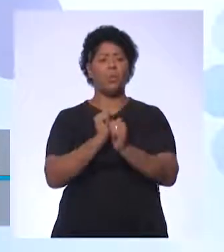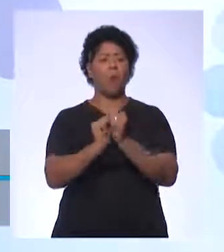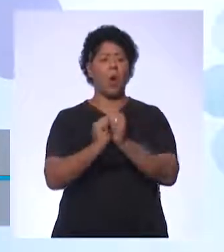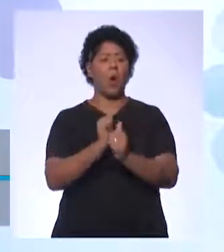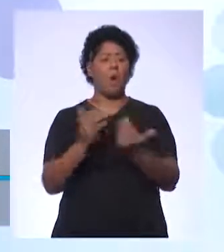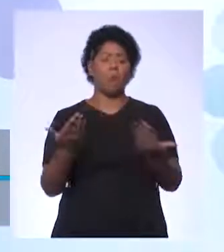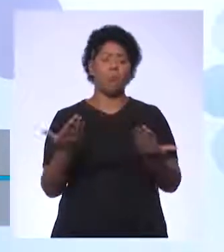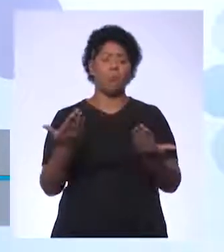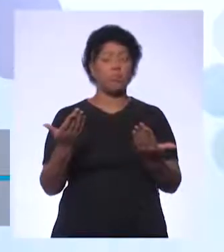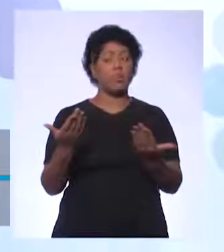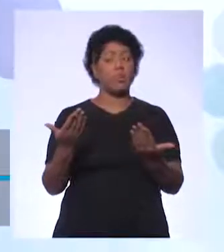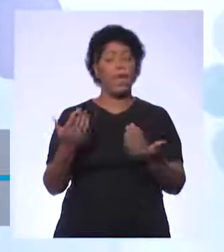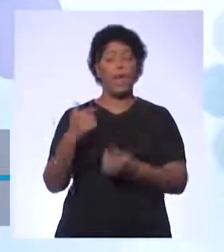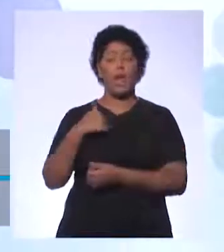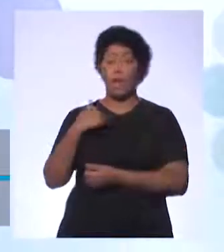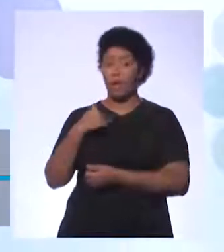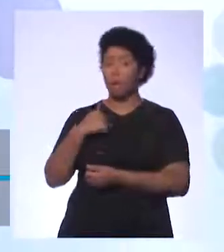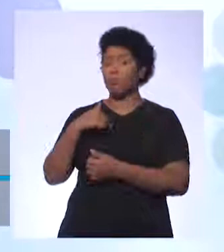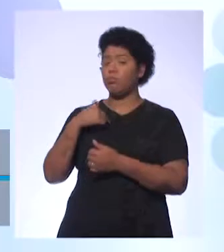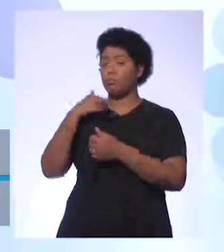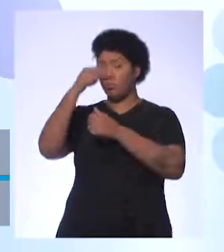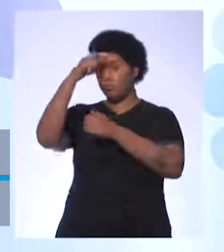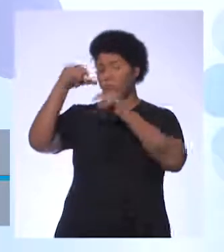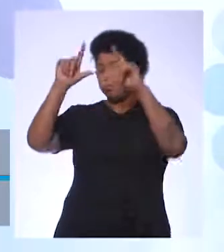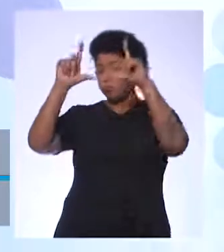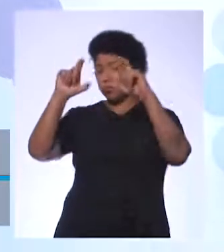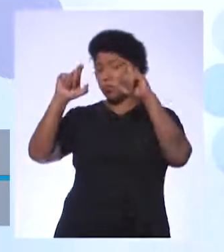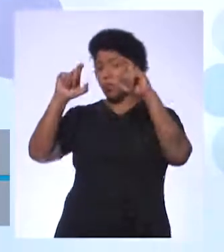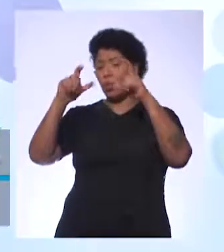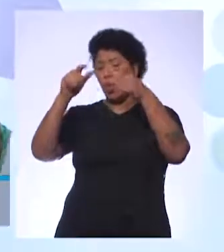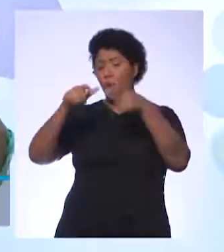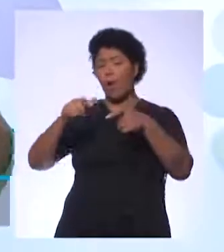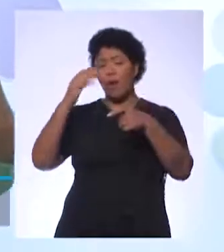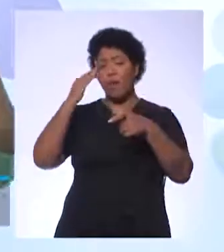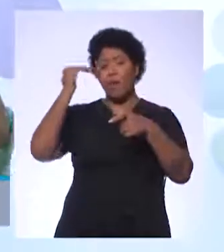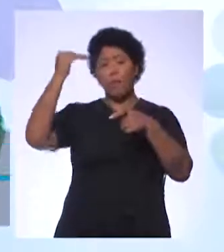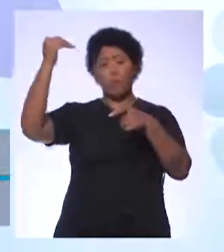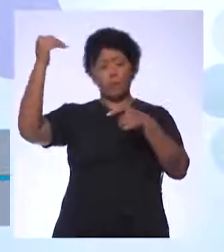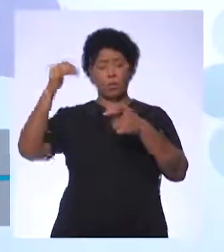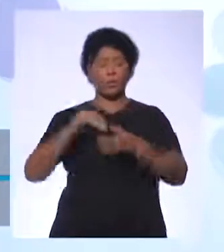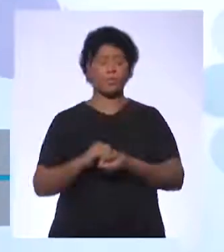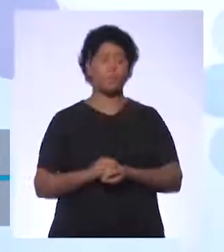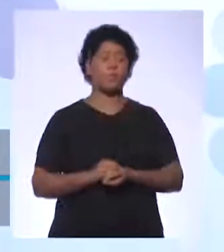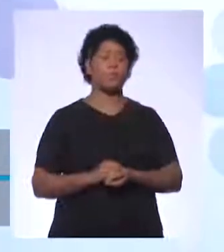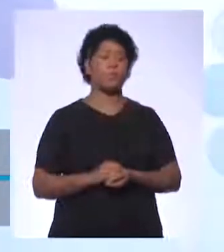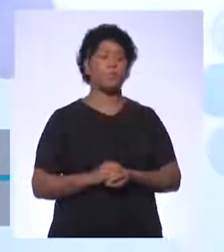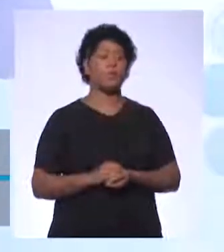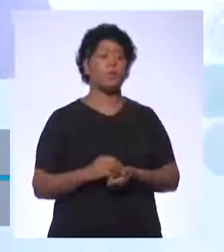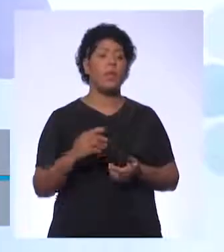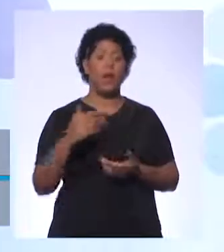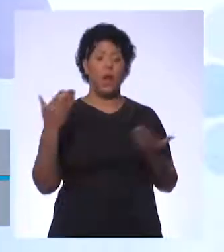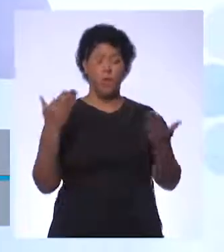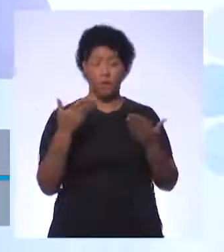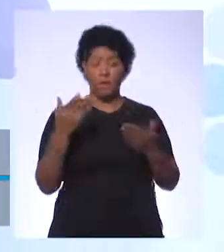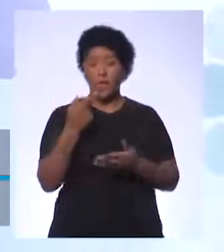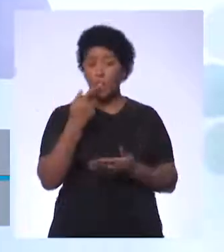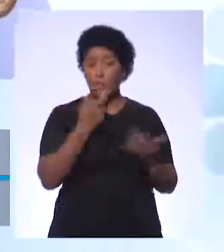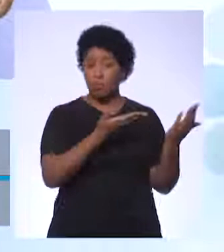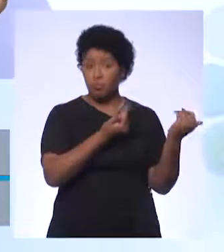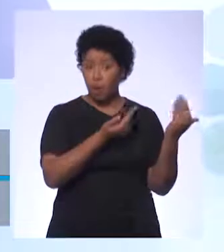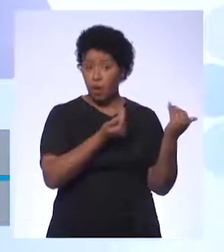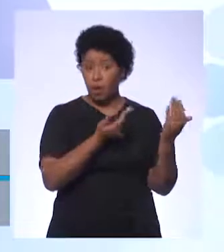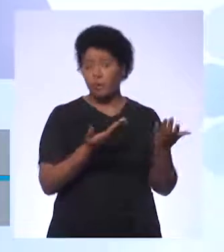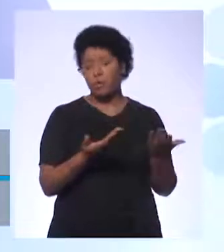fotos de locais assim mais modernos que tem a ver. E tratando também, falando dos jovens, provavelmente eu tiraria foto atual, sei lá,